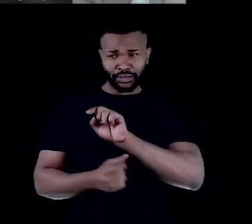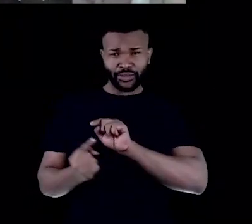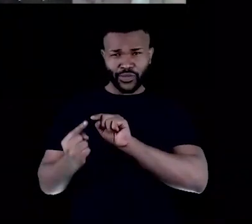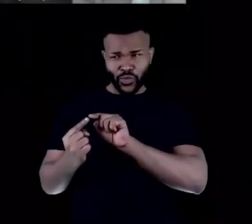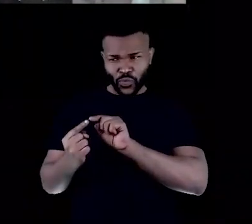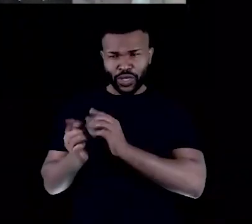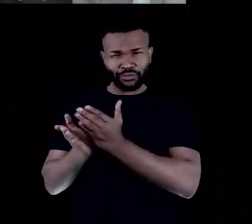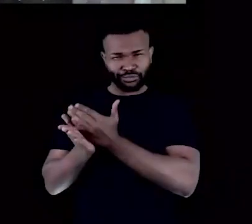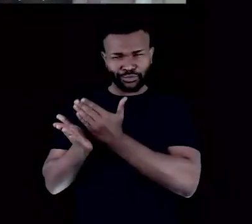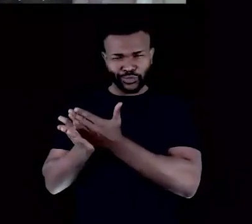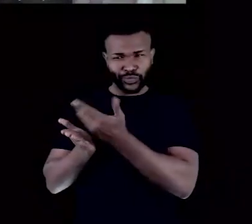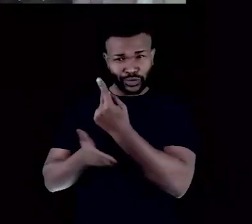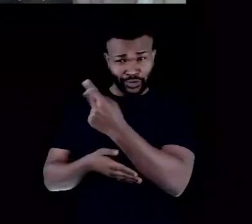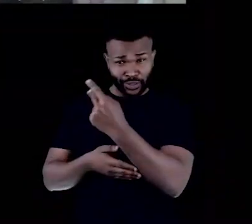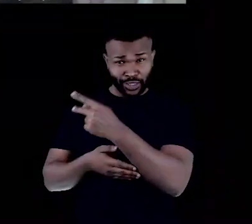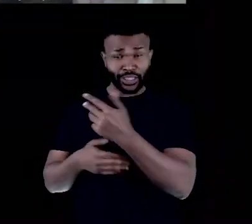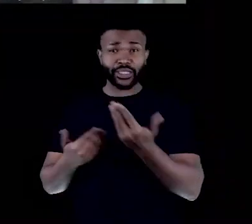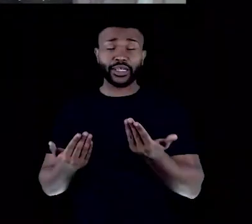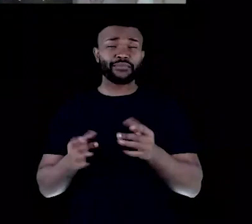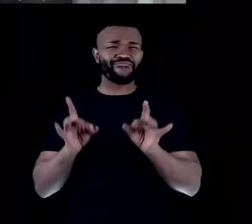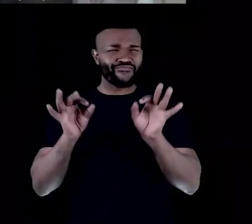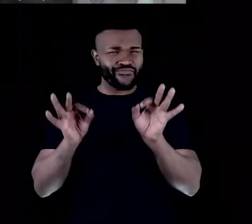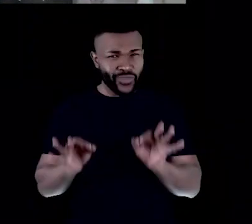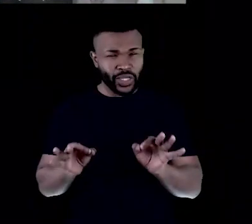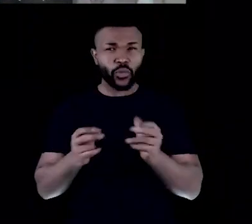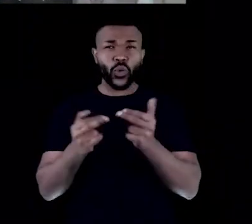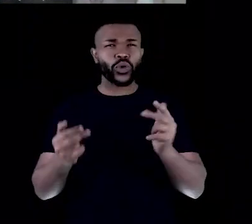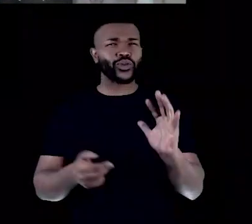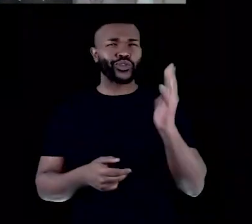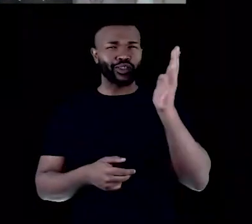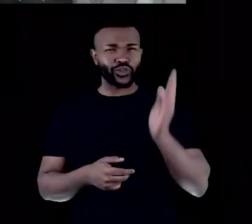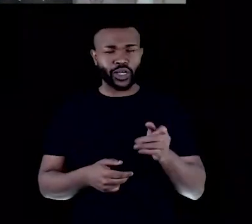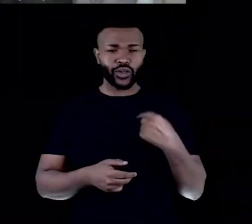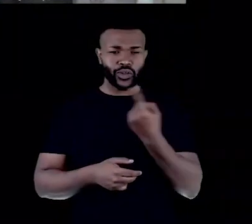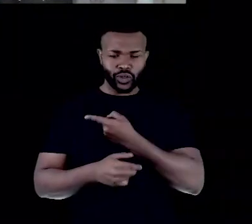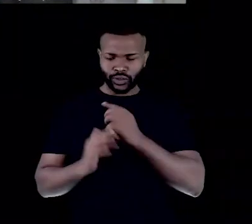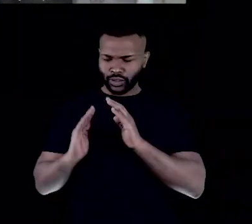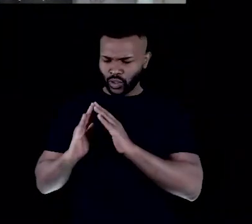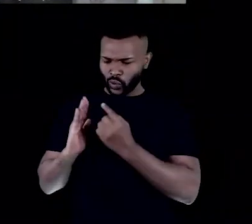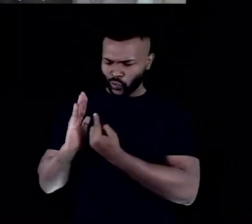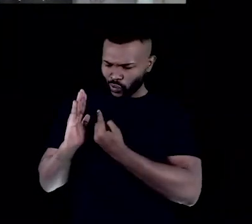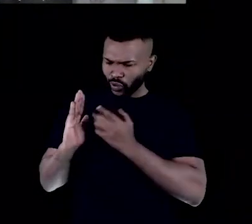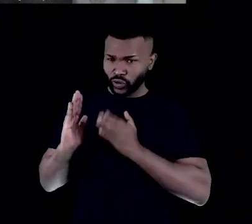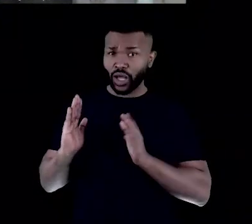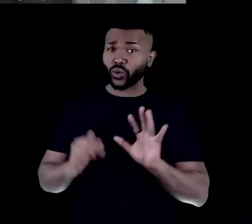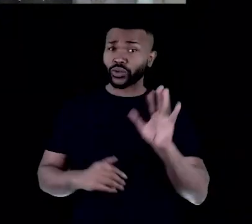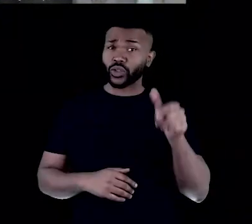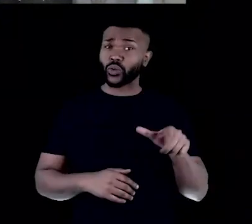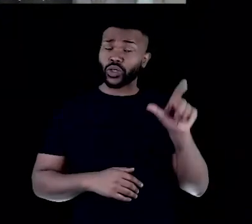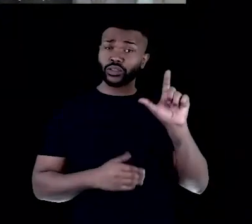seu dos diários, né? Porque, na verdade, são coisas que já estavam acontecendo, né? O nosso isolamento social já estava